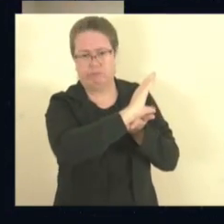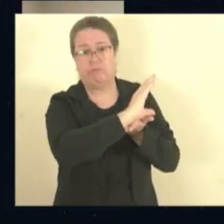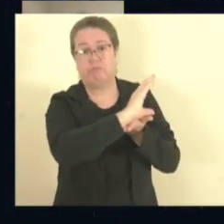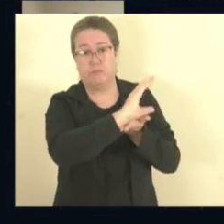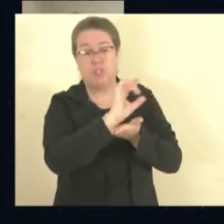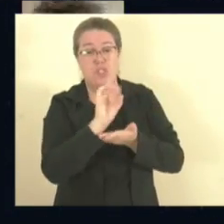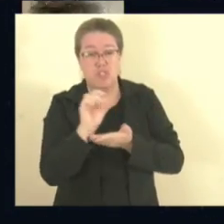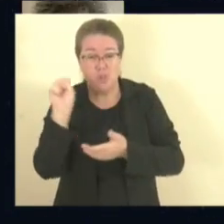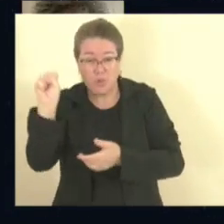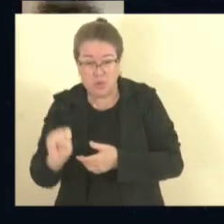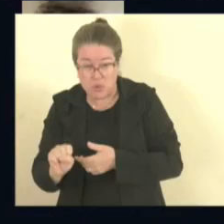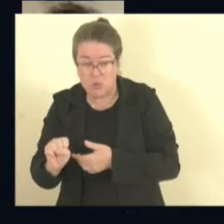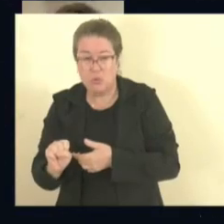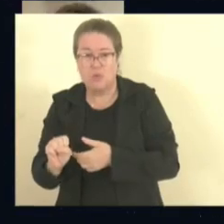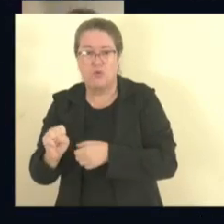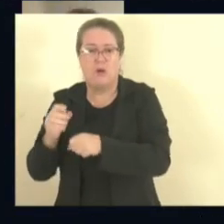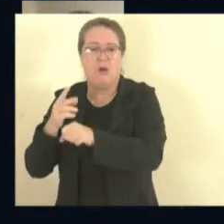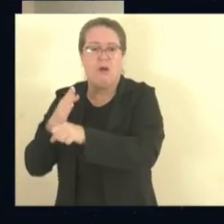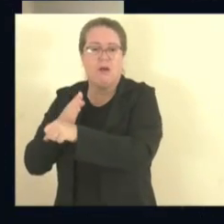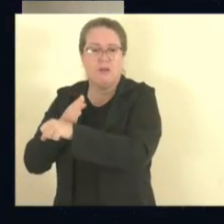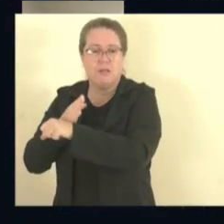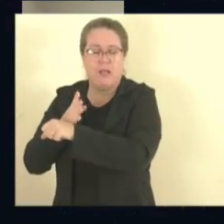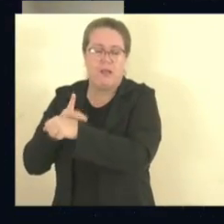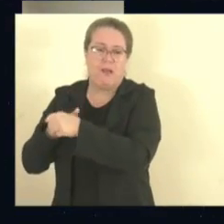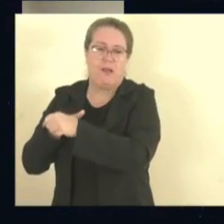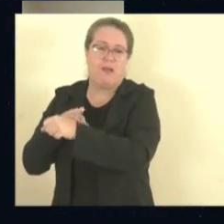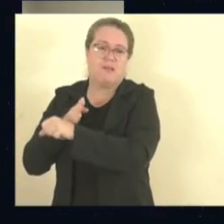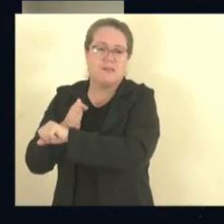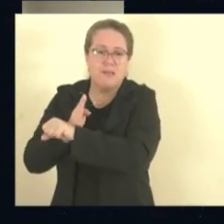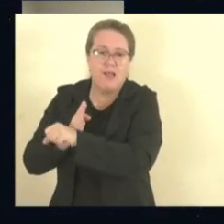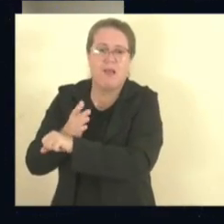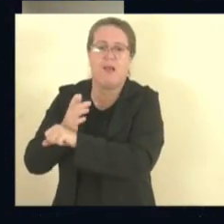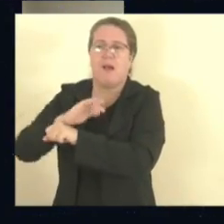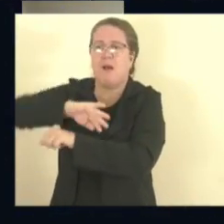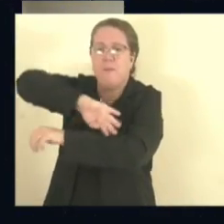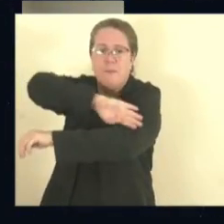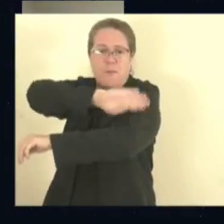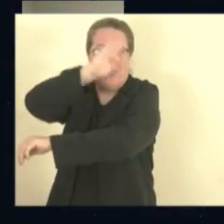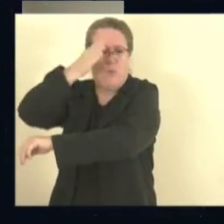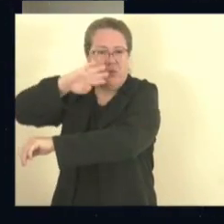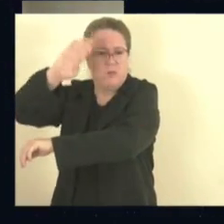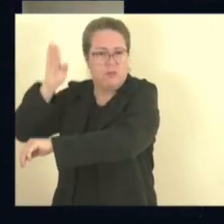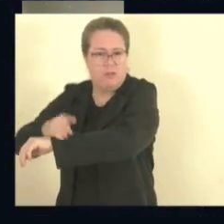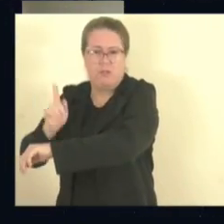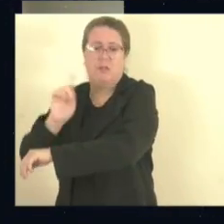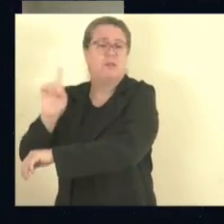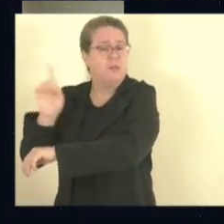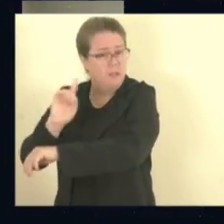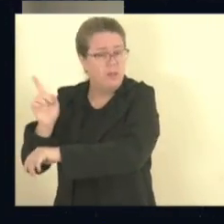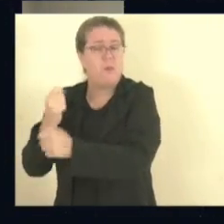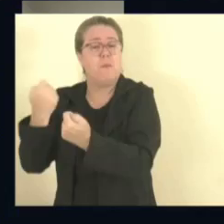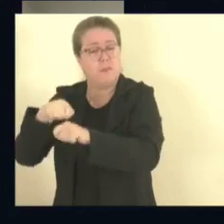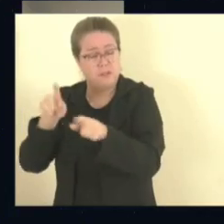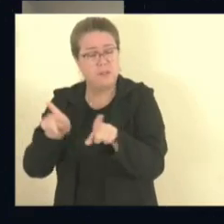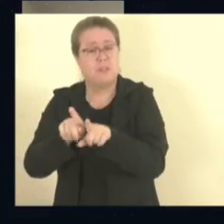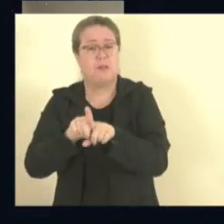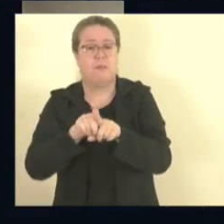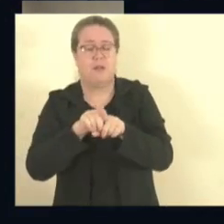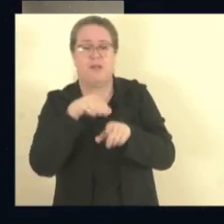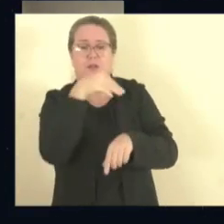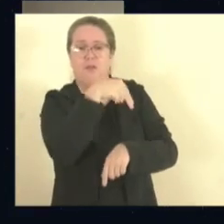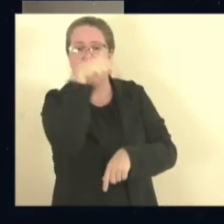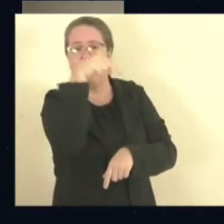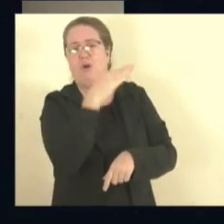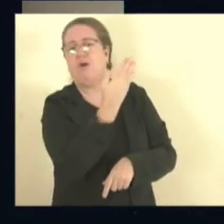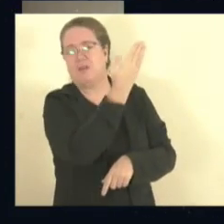o sul e para a região serrana, é importante investir lá, é. Mas também fomos tolhidos de debater onde esse